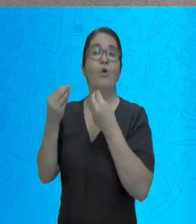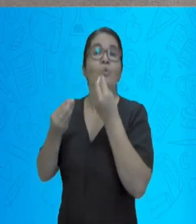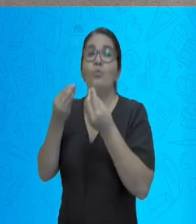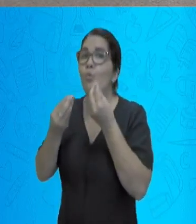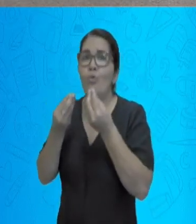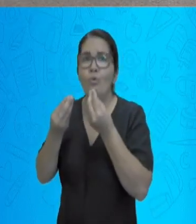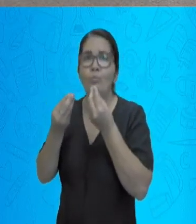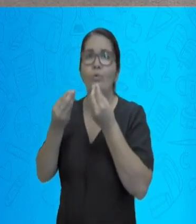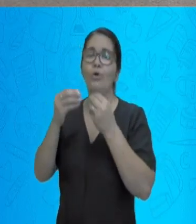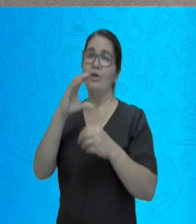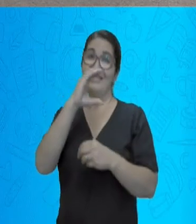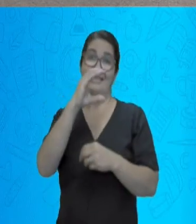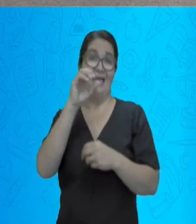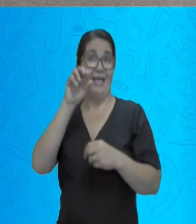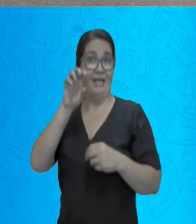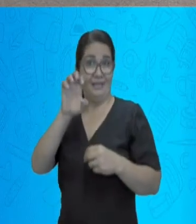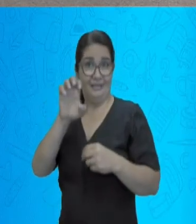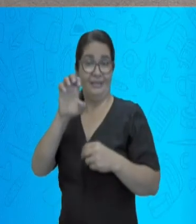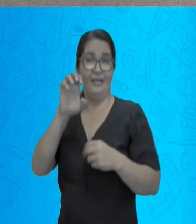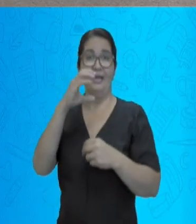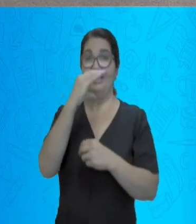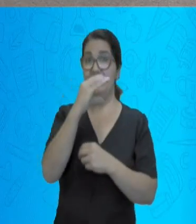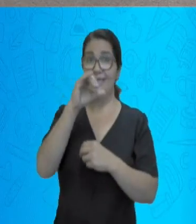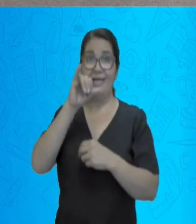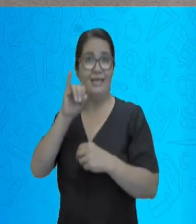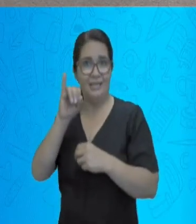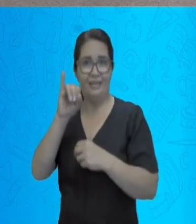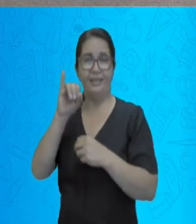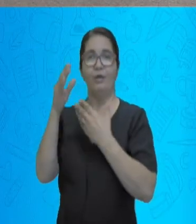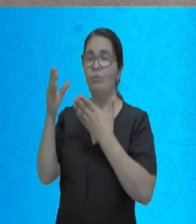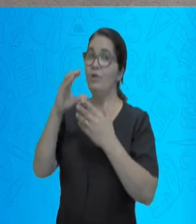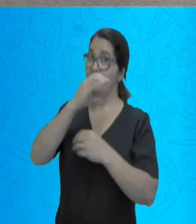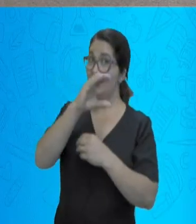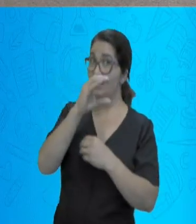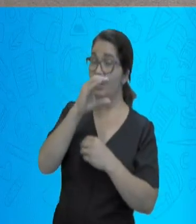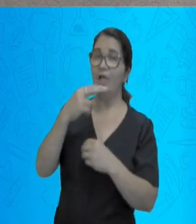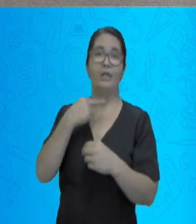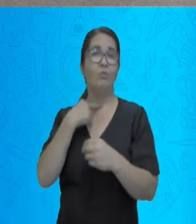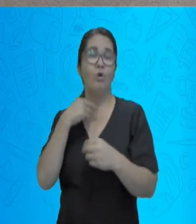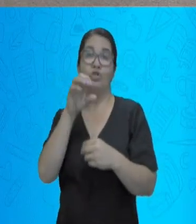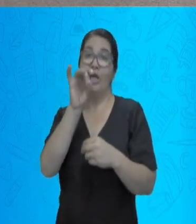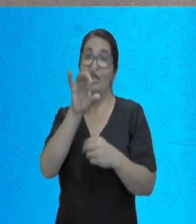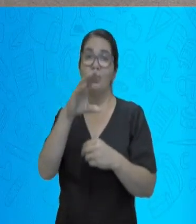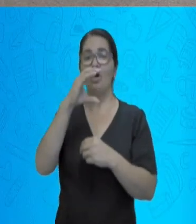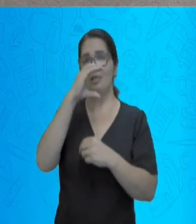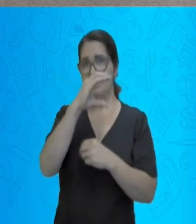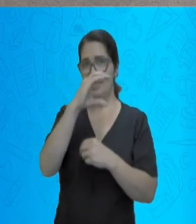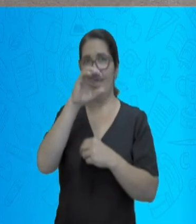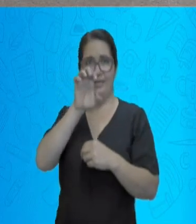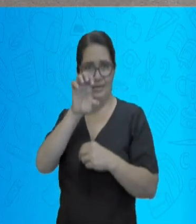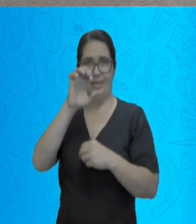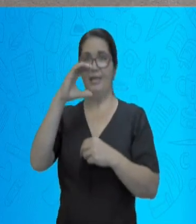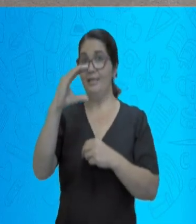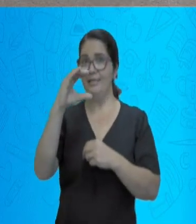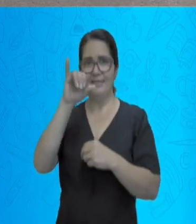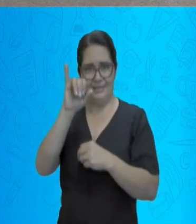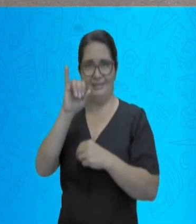não precisa usar a letra C cedilha nestes dois casos. Aviso